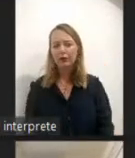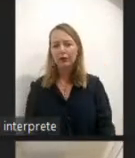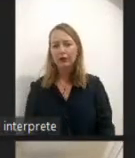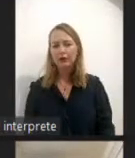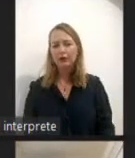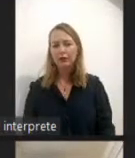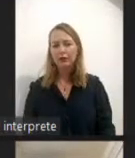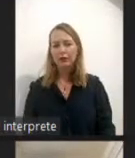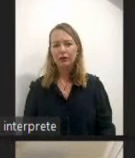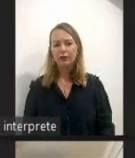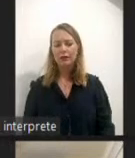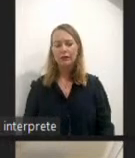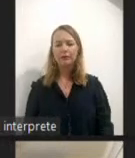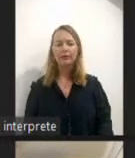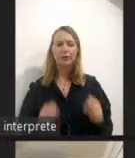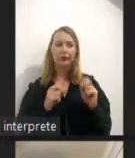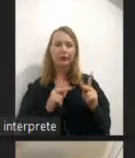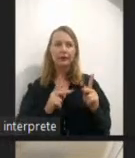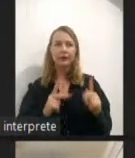Tá ok.